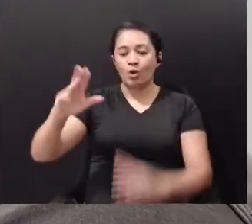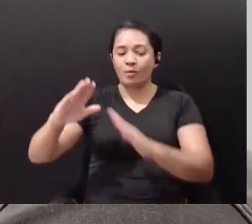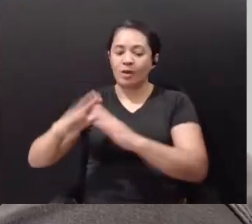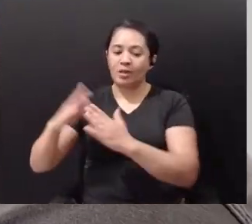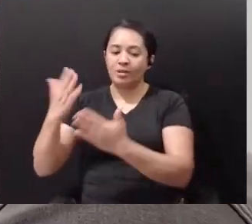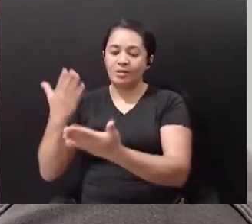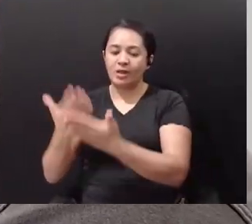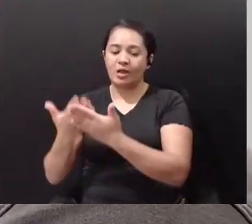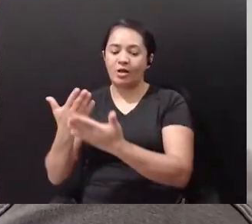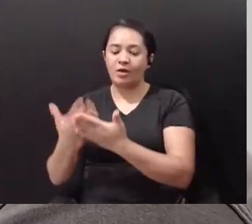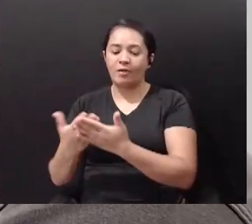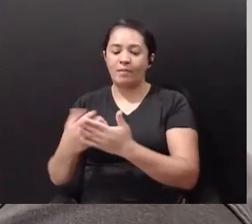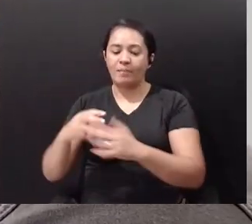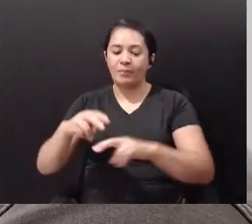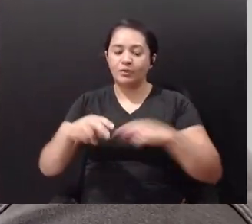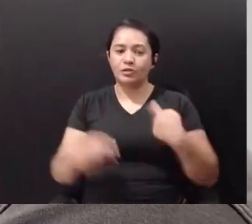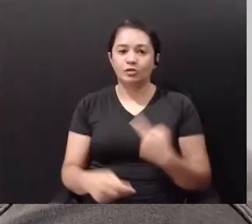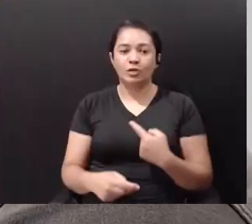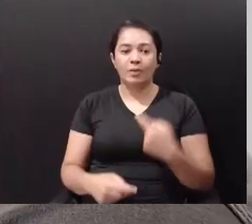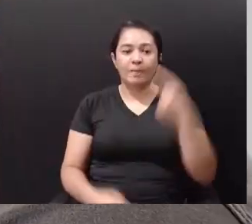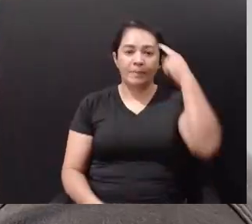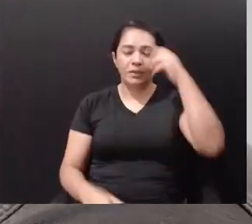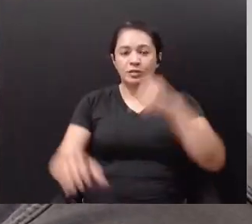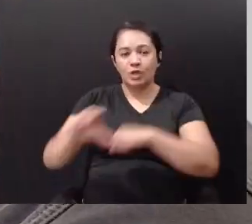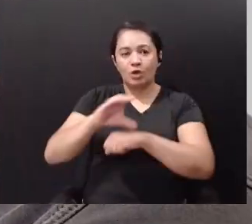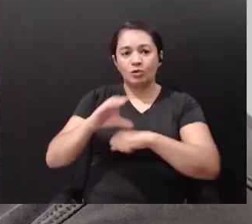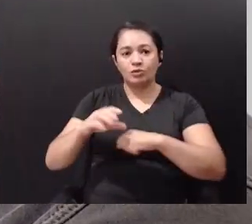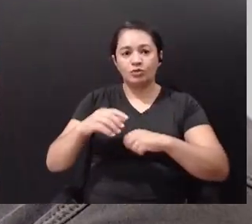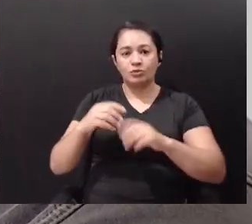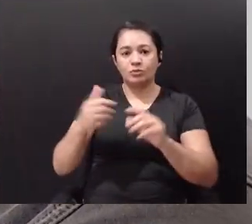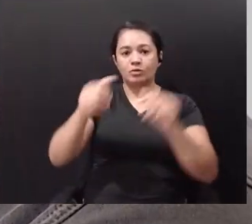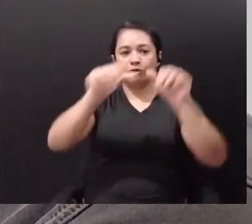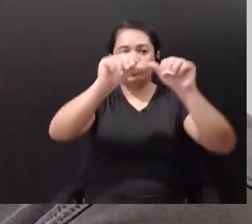na constituição de um busto para ele, só